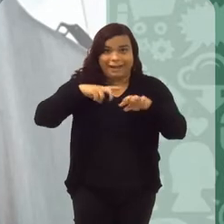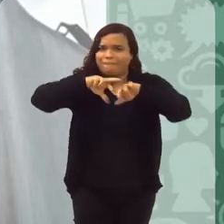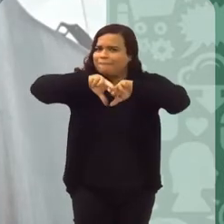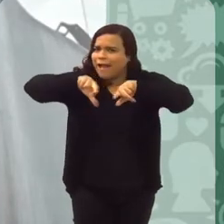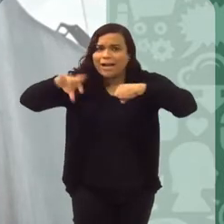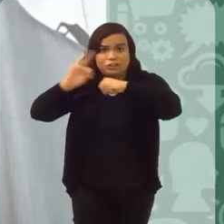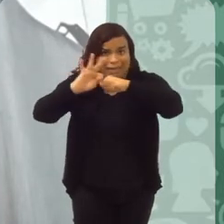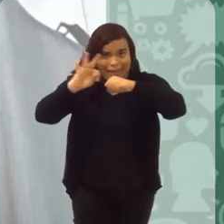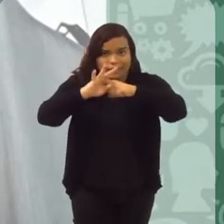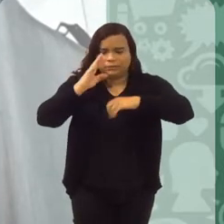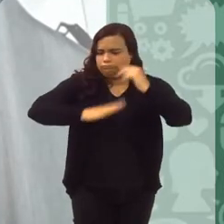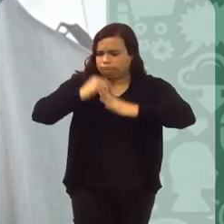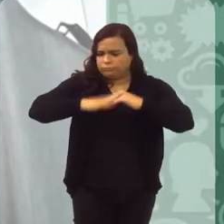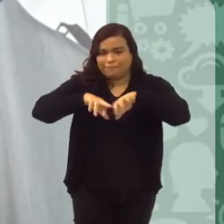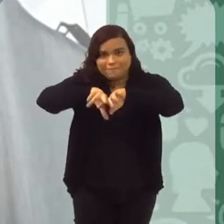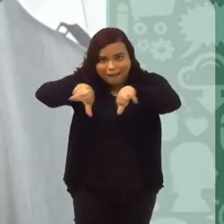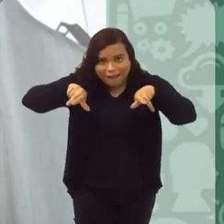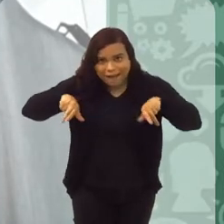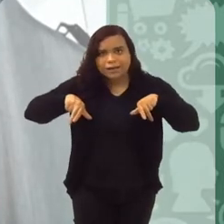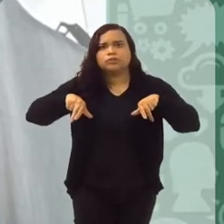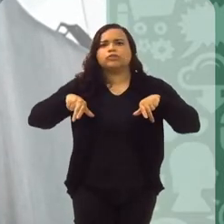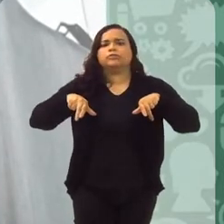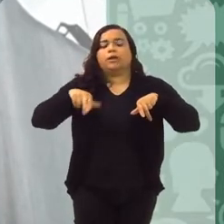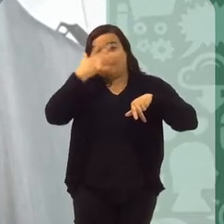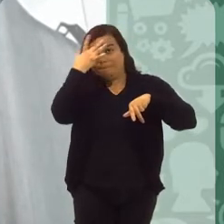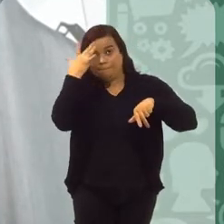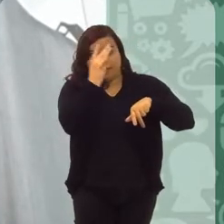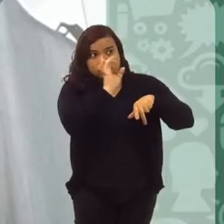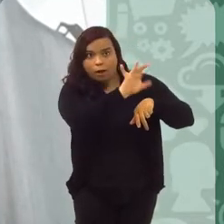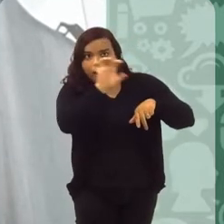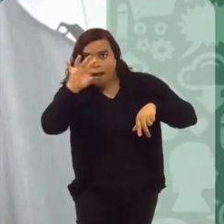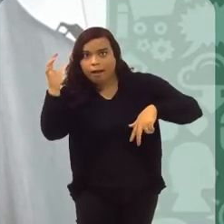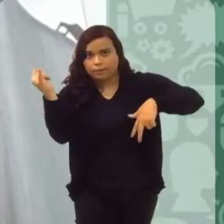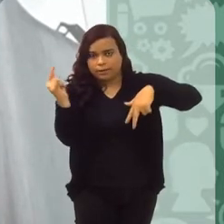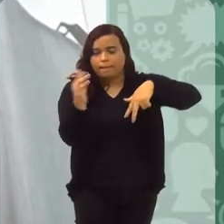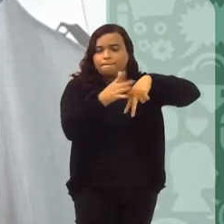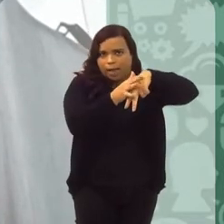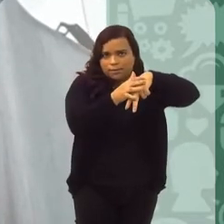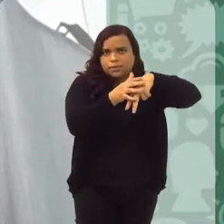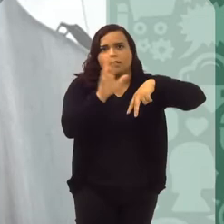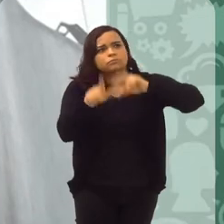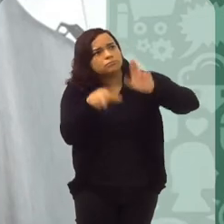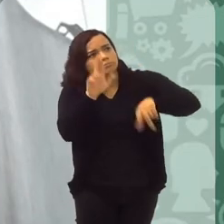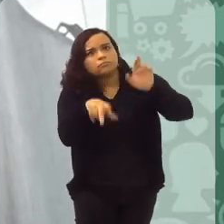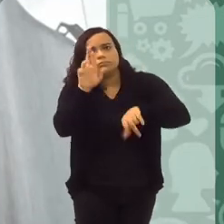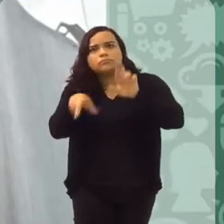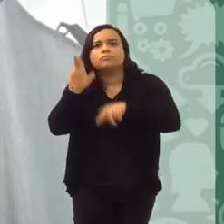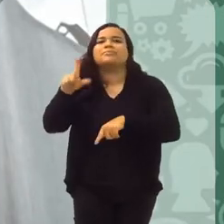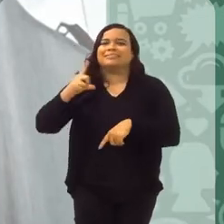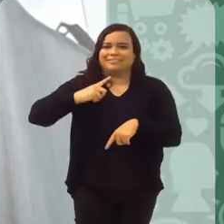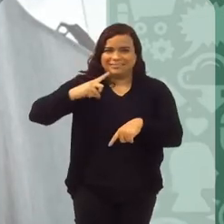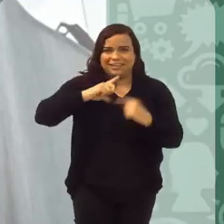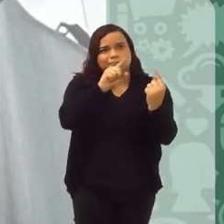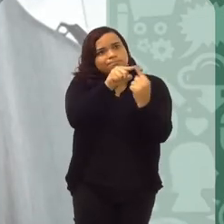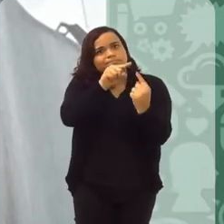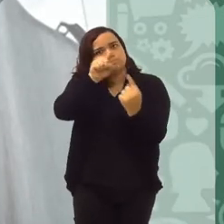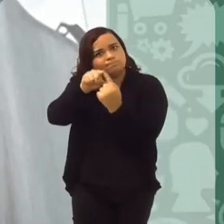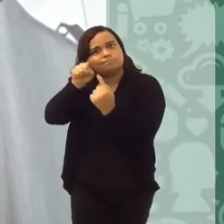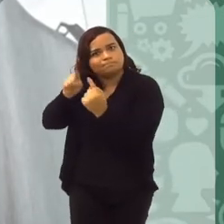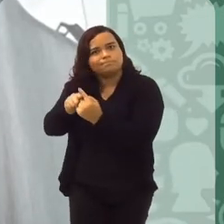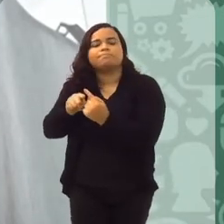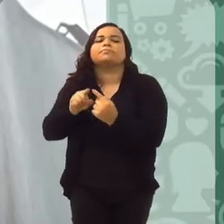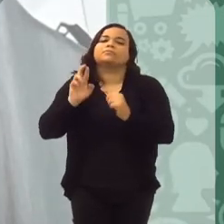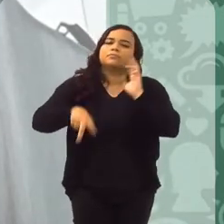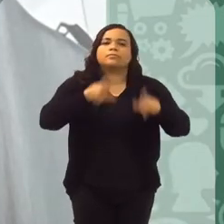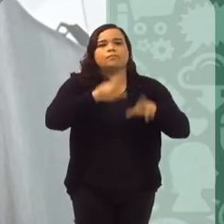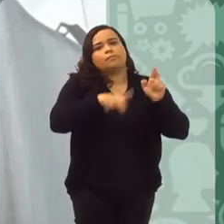existem técnicas específicas para a gente trabalhar com pacientes e cada paciente com a gente vai